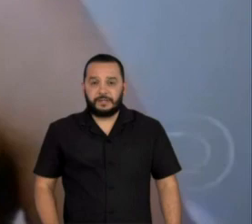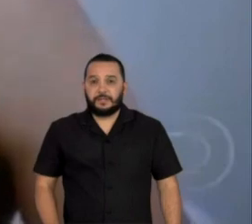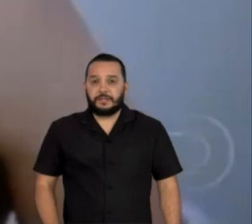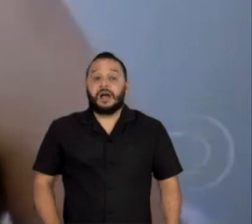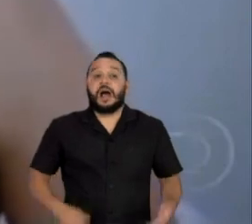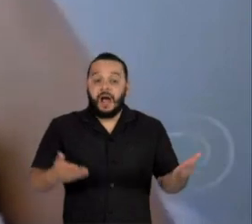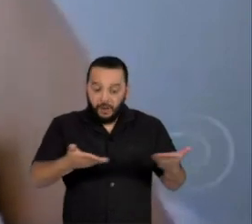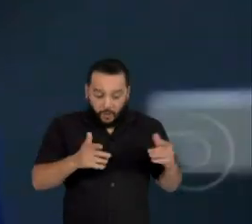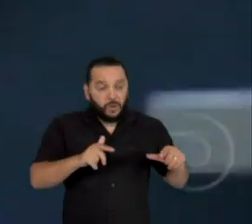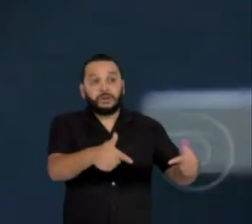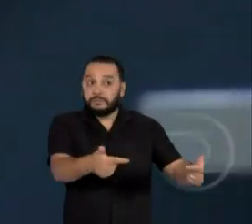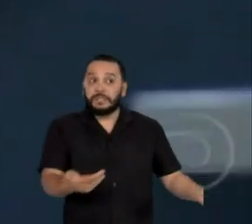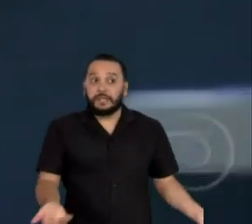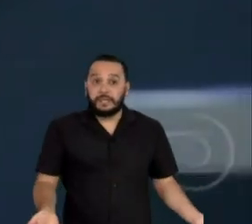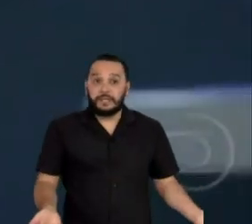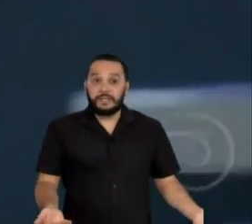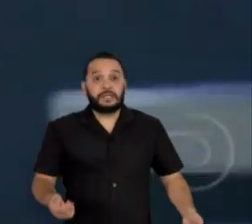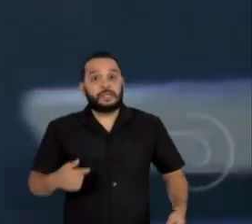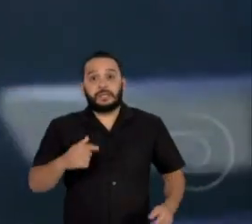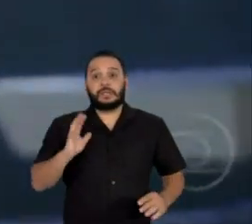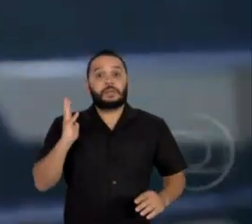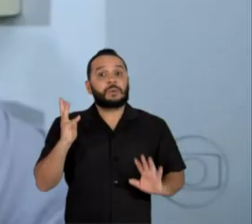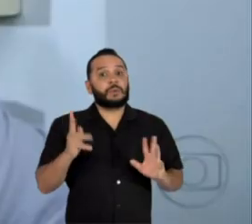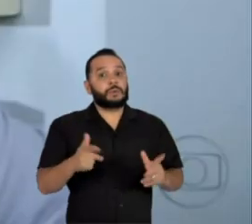Está na hora de cumpri-la. Tudo eu.